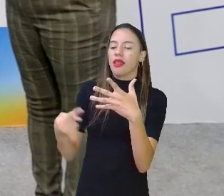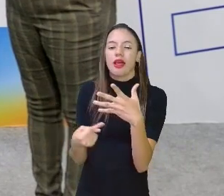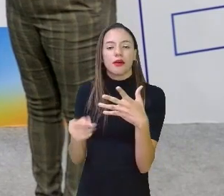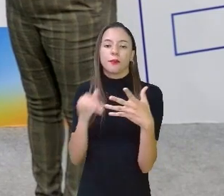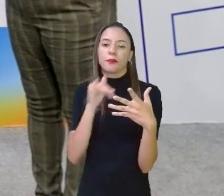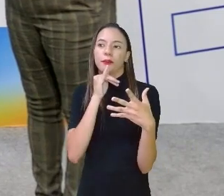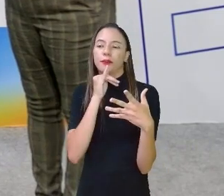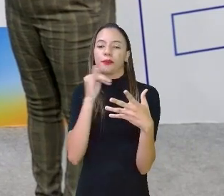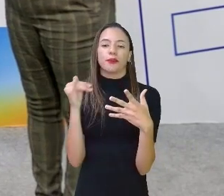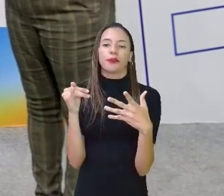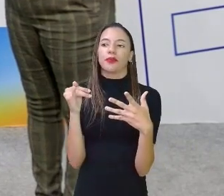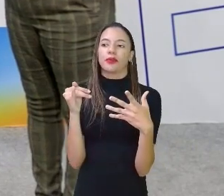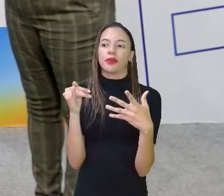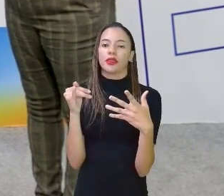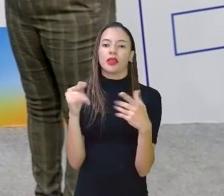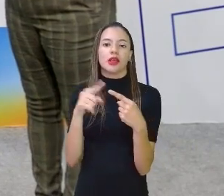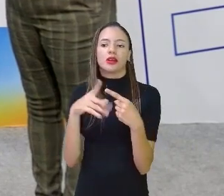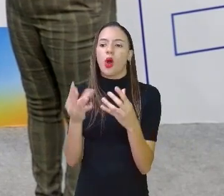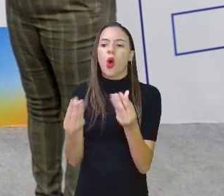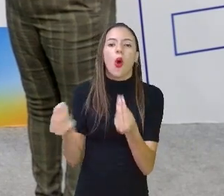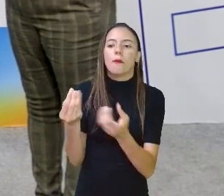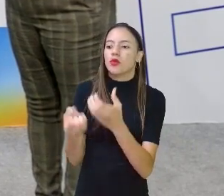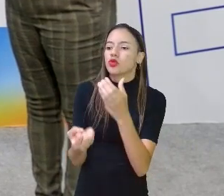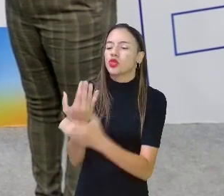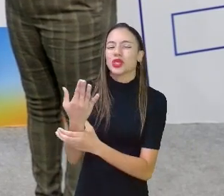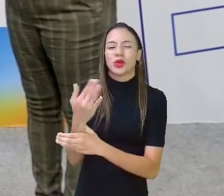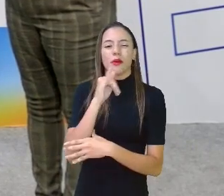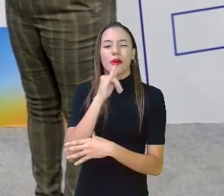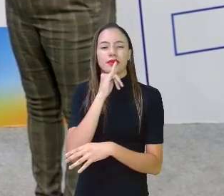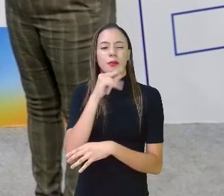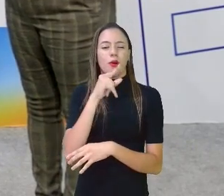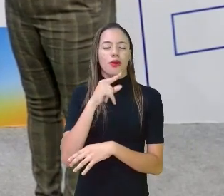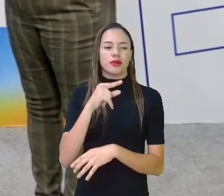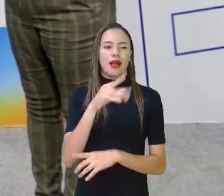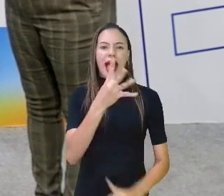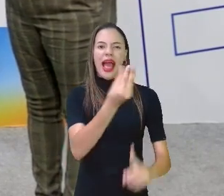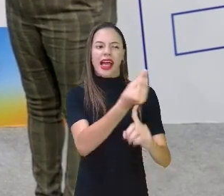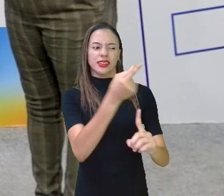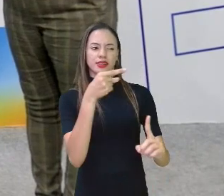é exatamente a questão de onde surgiu essa questão de que arte só é arte se